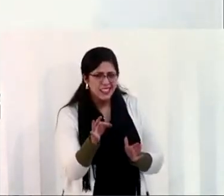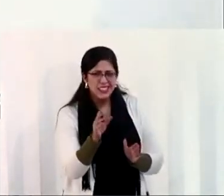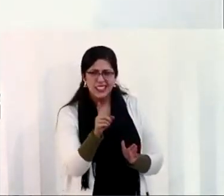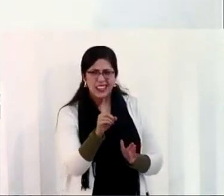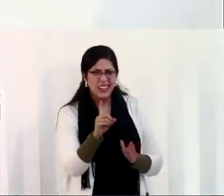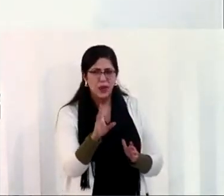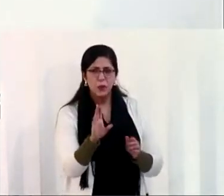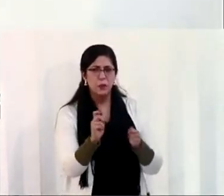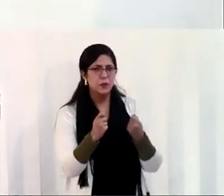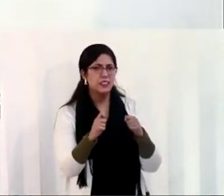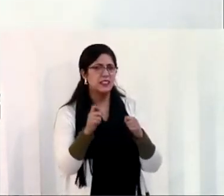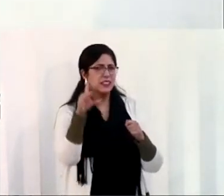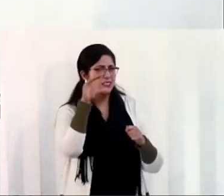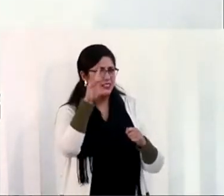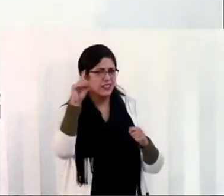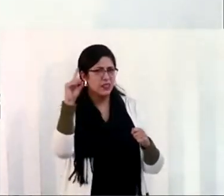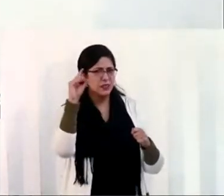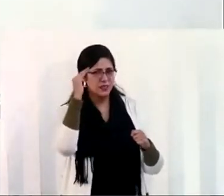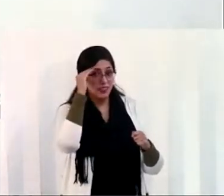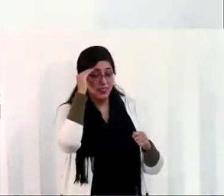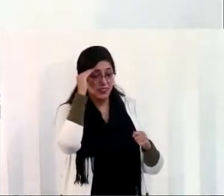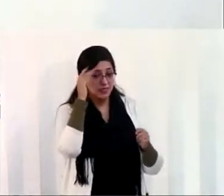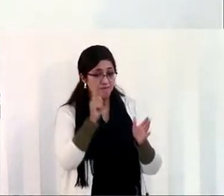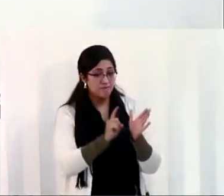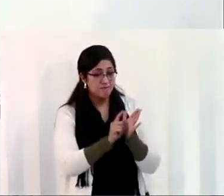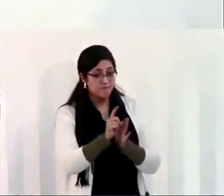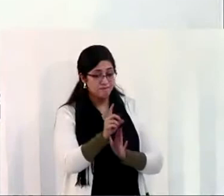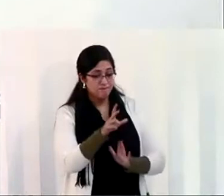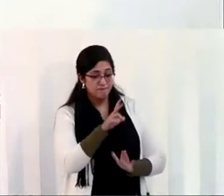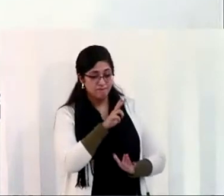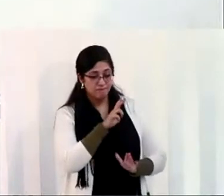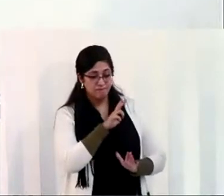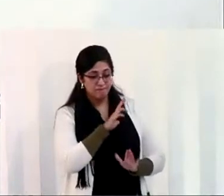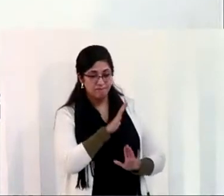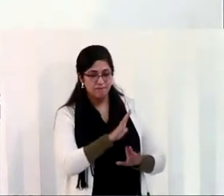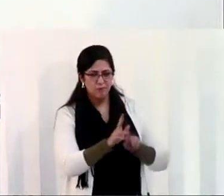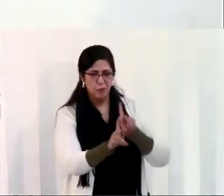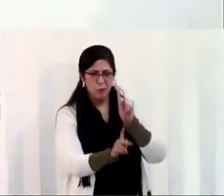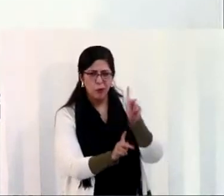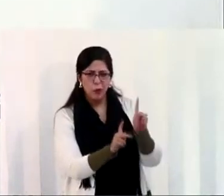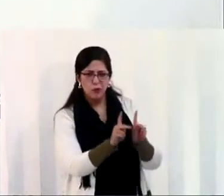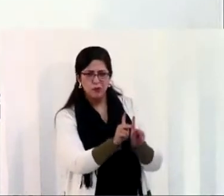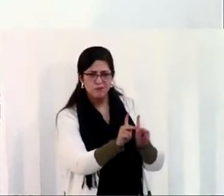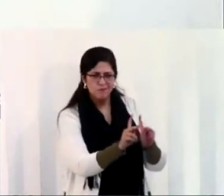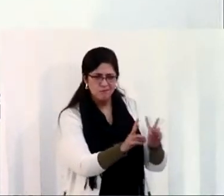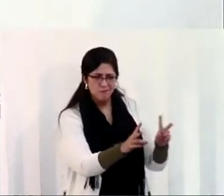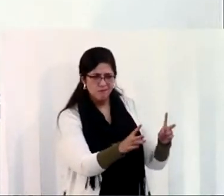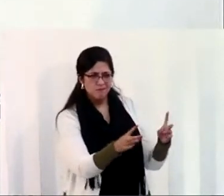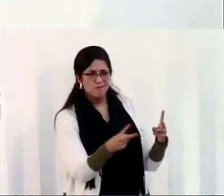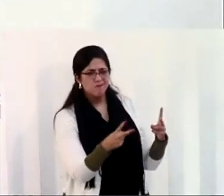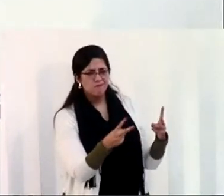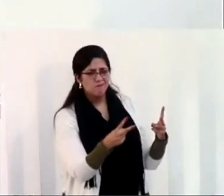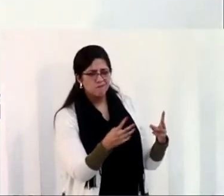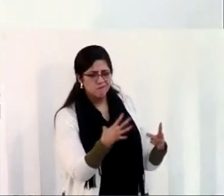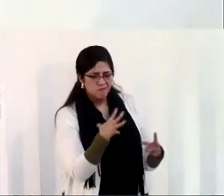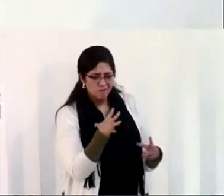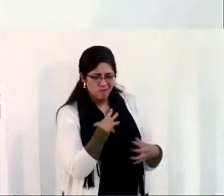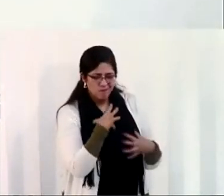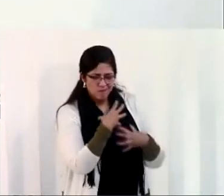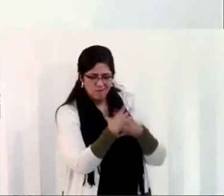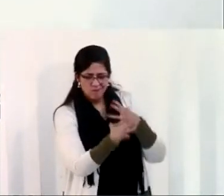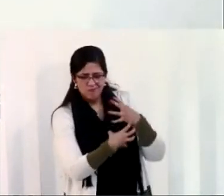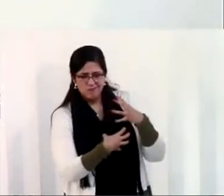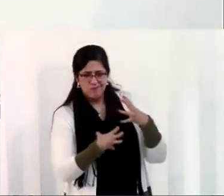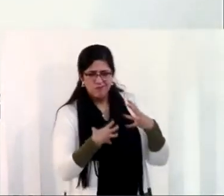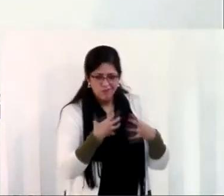palavra de Jeremias vai despertar neste povo, certamente, alguma coisa que os fará refletir. Por que vocês não amam mais